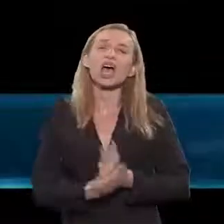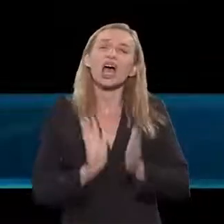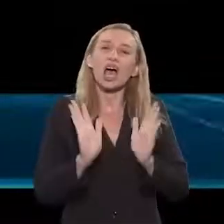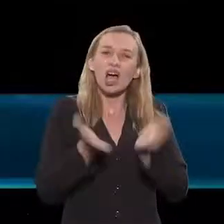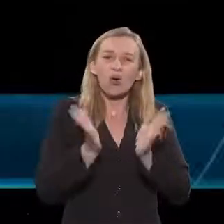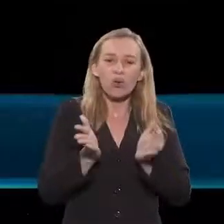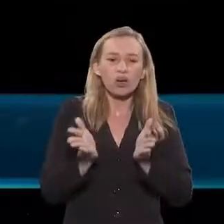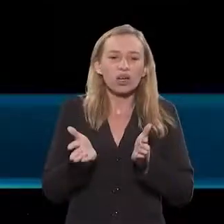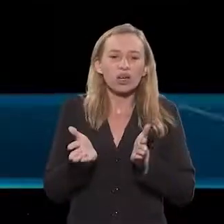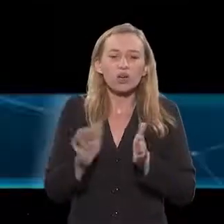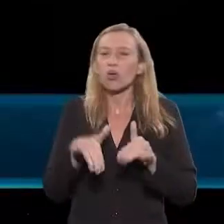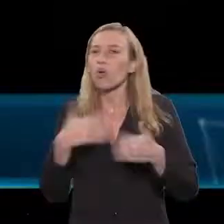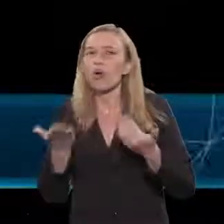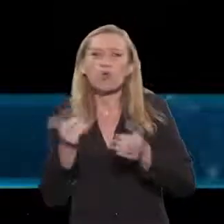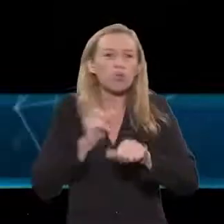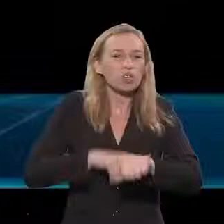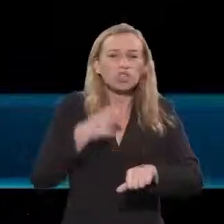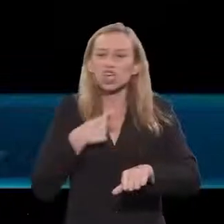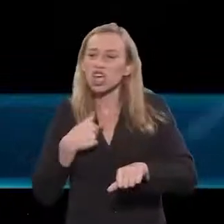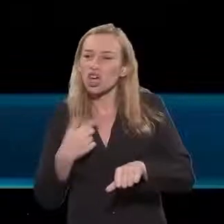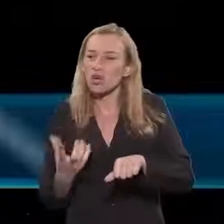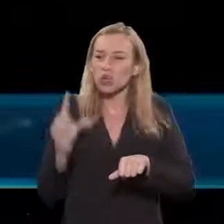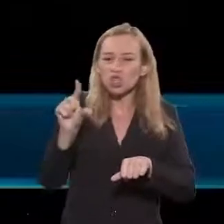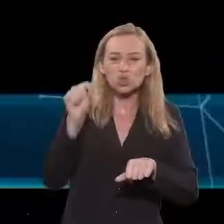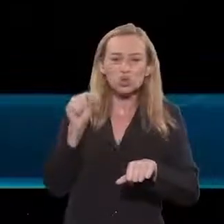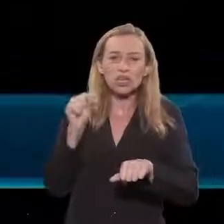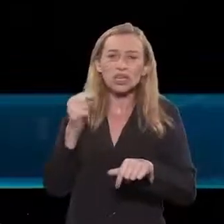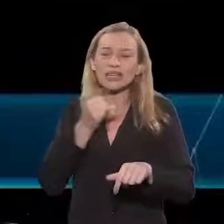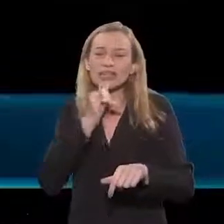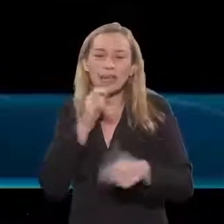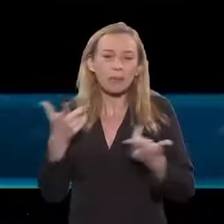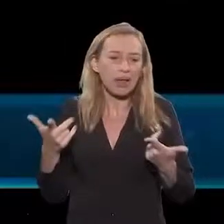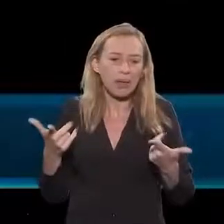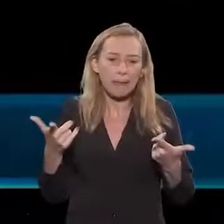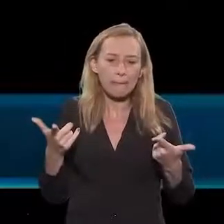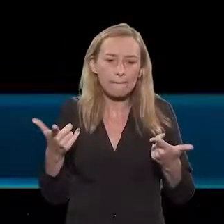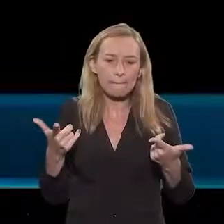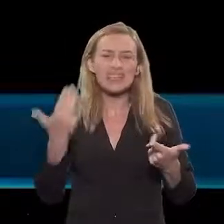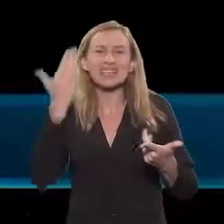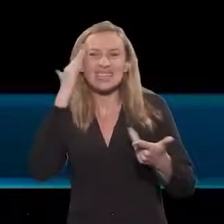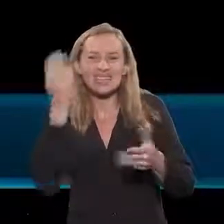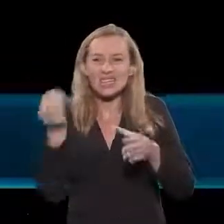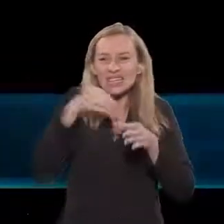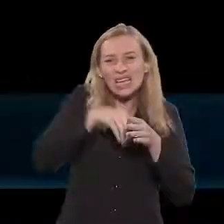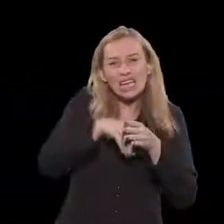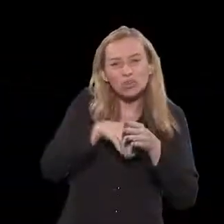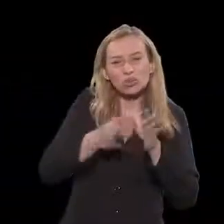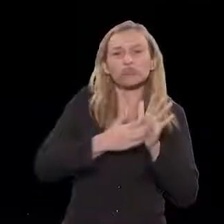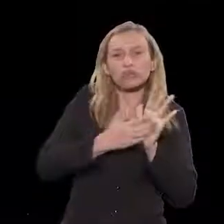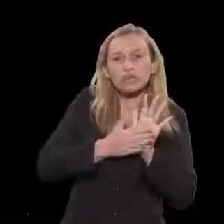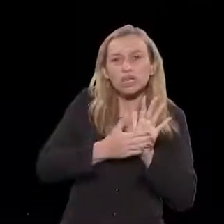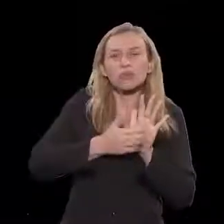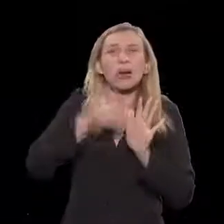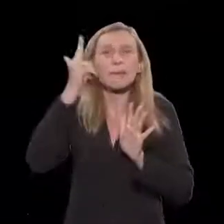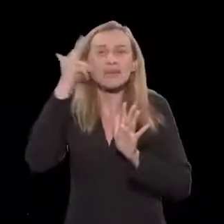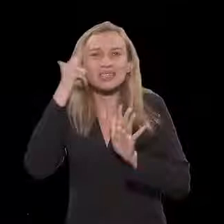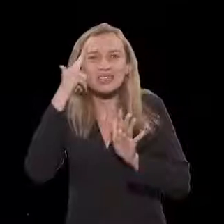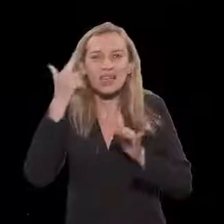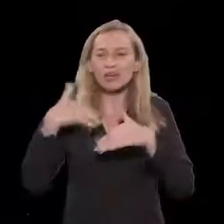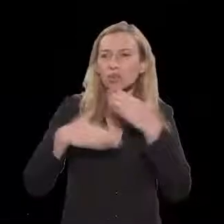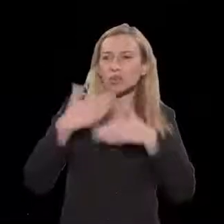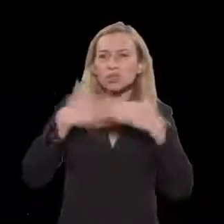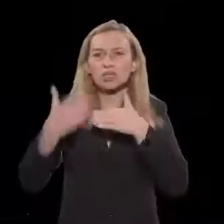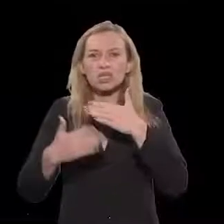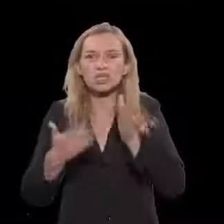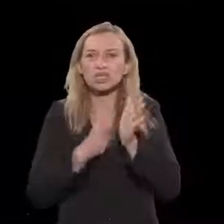berço. Agora, qual o momento que eu decidi, por exemplo, me entender dentro desse lugar do samba e pensar